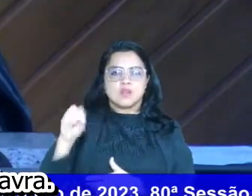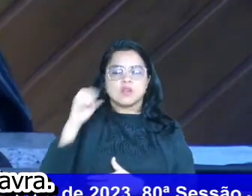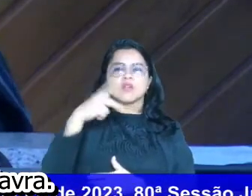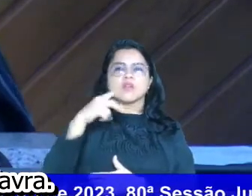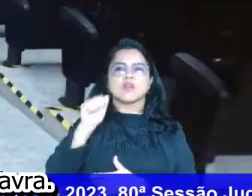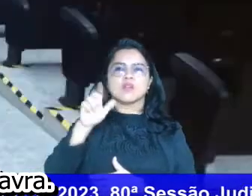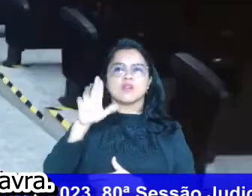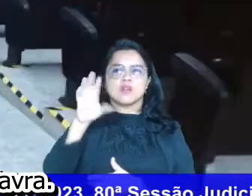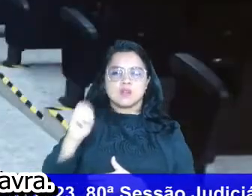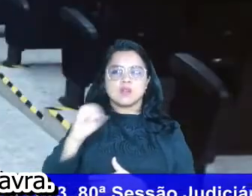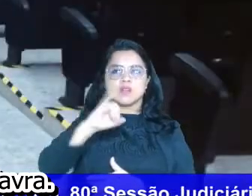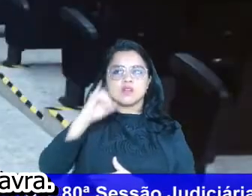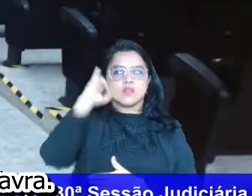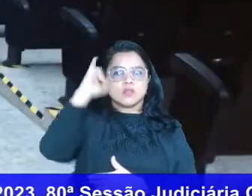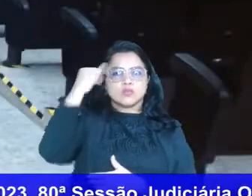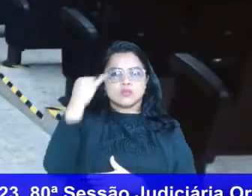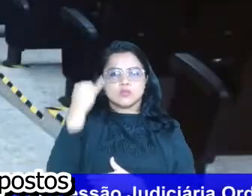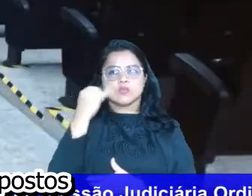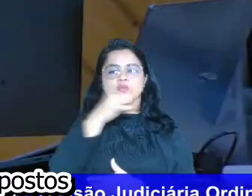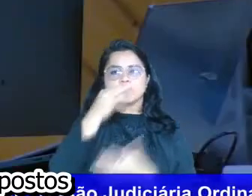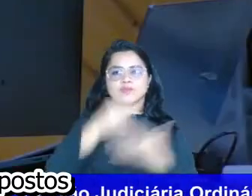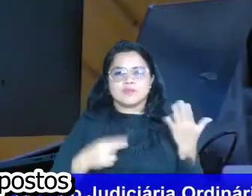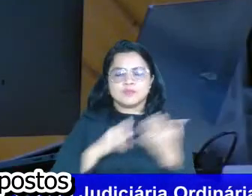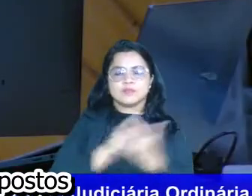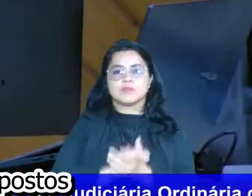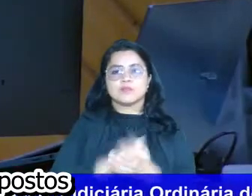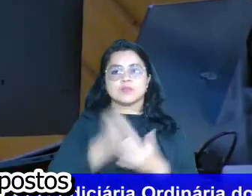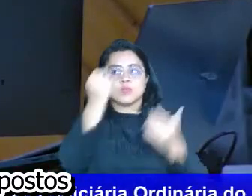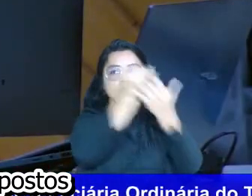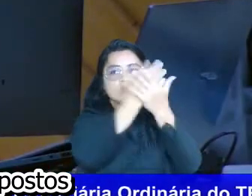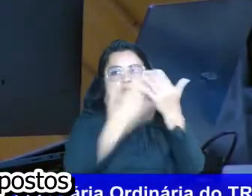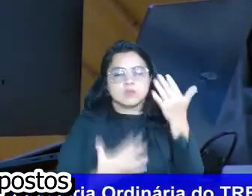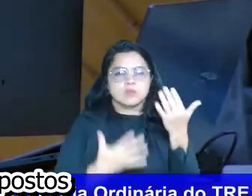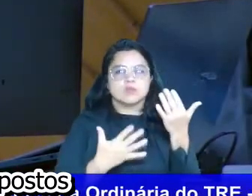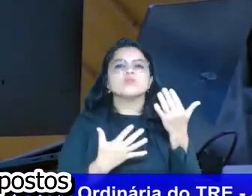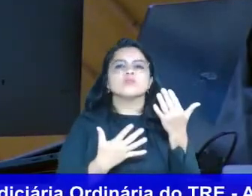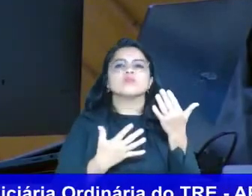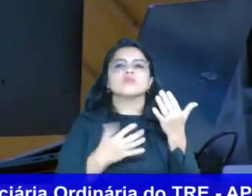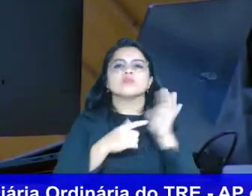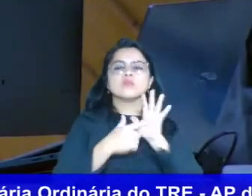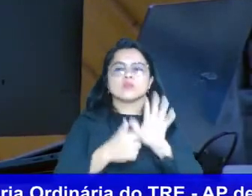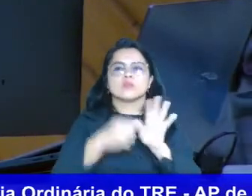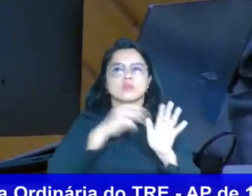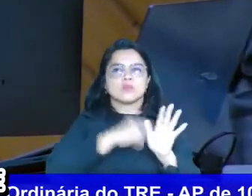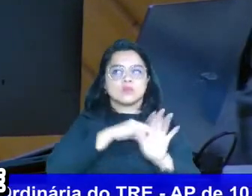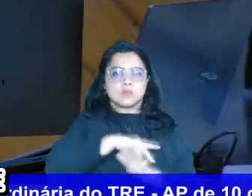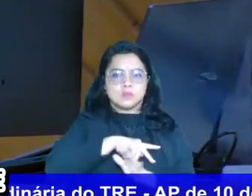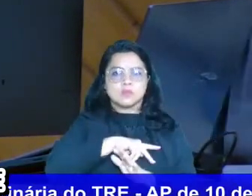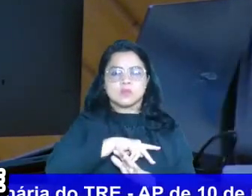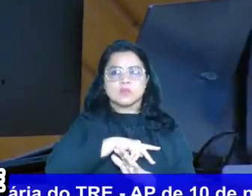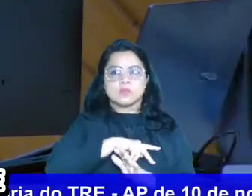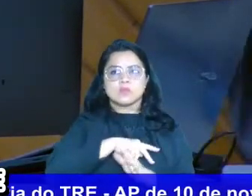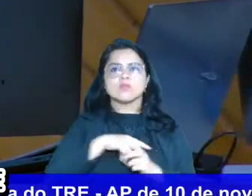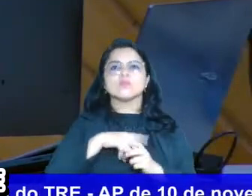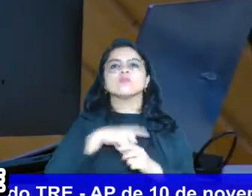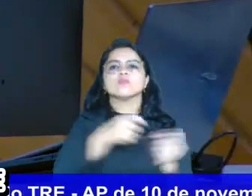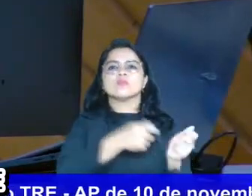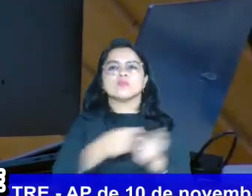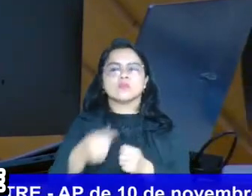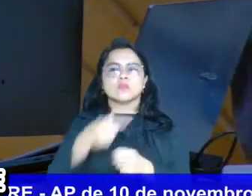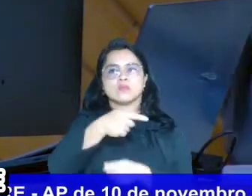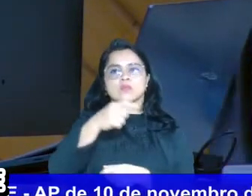João Lages. Relatora com a palavra. Trata-se os autos de embargos de declaração opostos pelo Ministério Público Eleitoral em face do